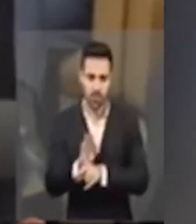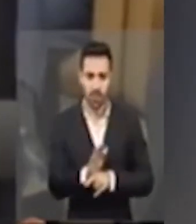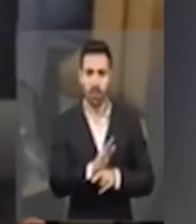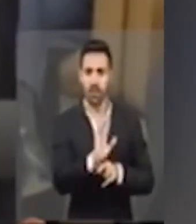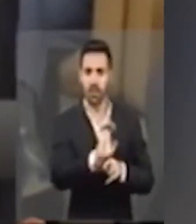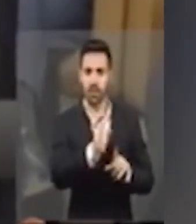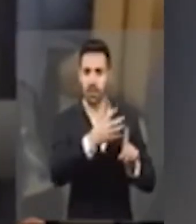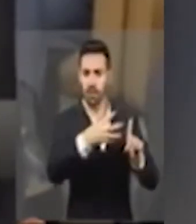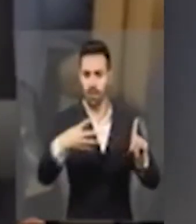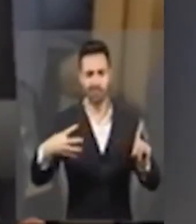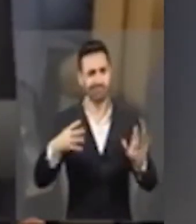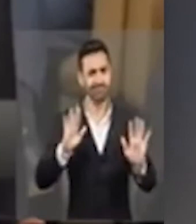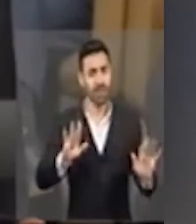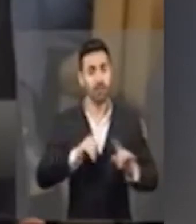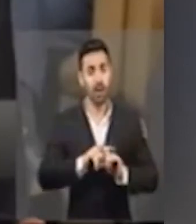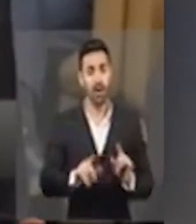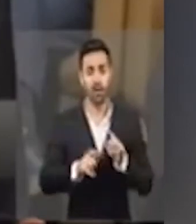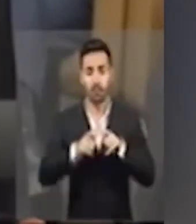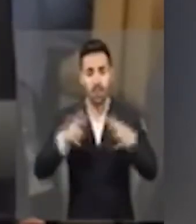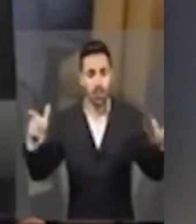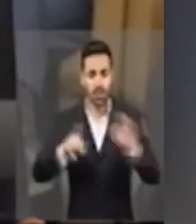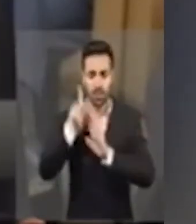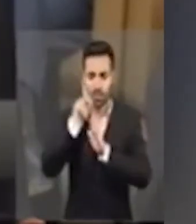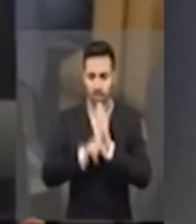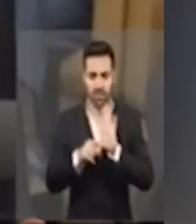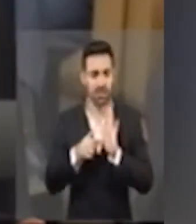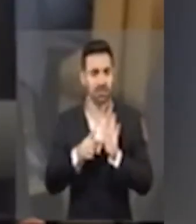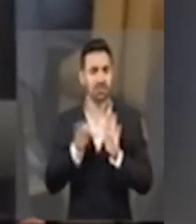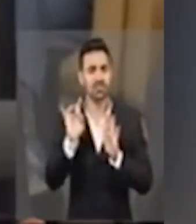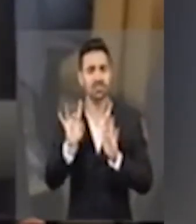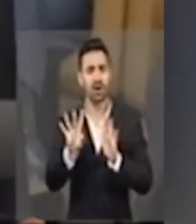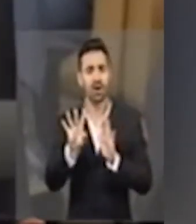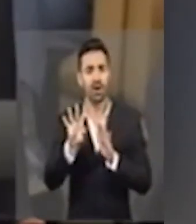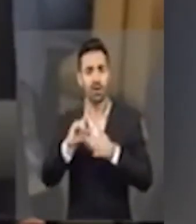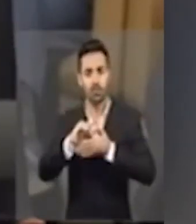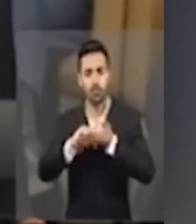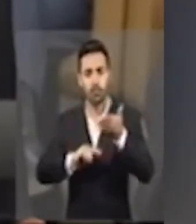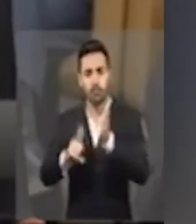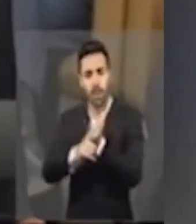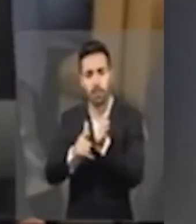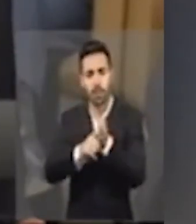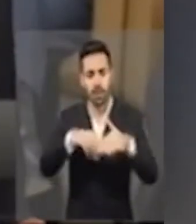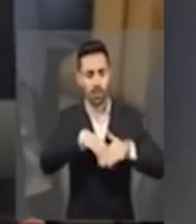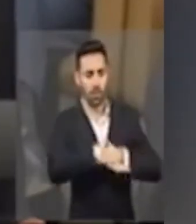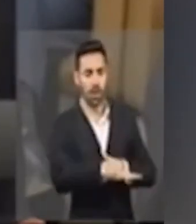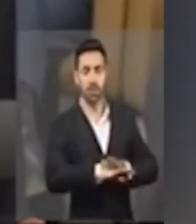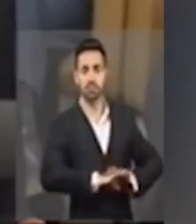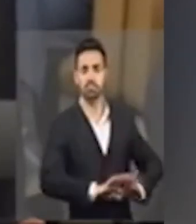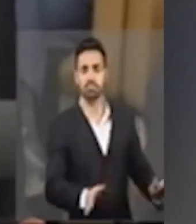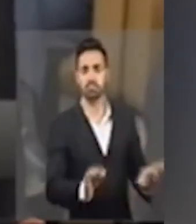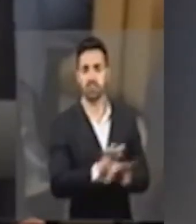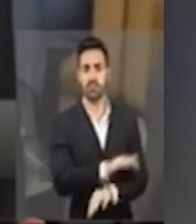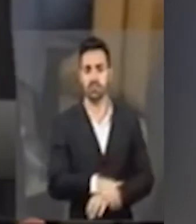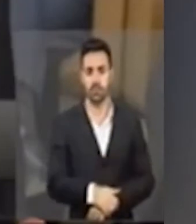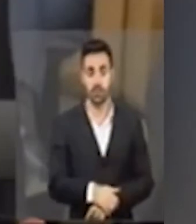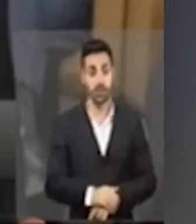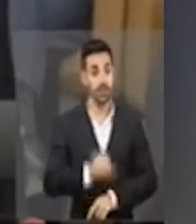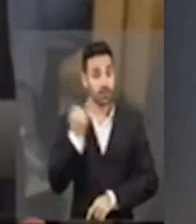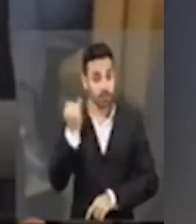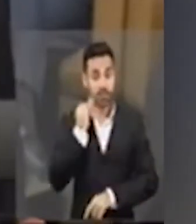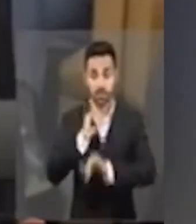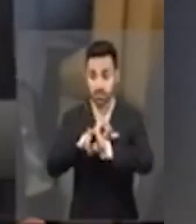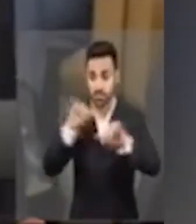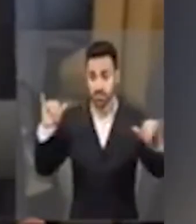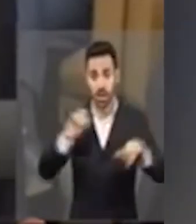que falar que a maioria dessas políticas públicas se quer sair sequer saíram do papel é importante lembrar que o próprio governo